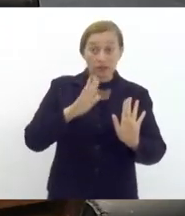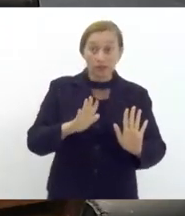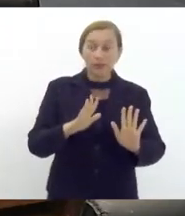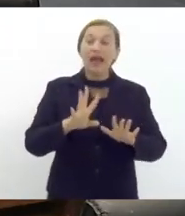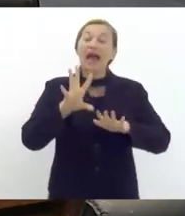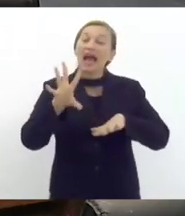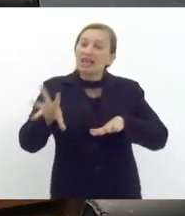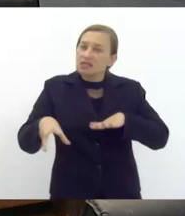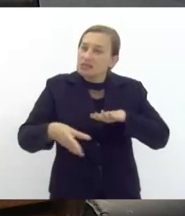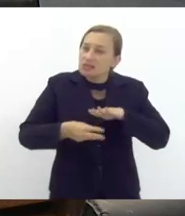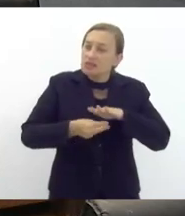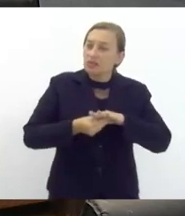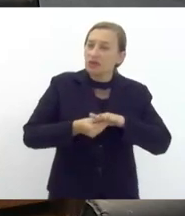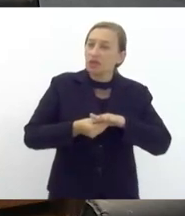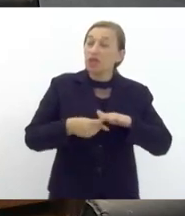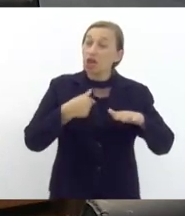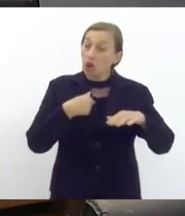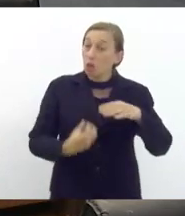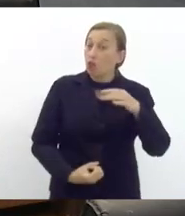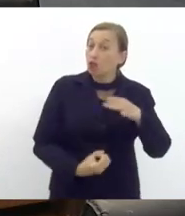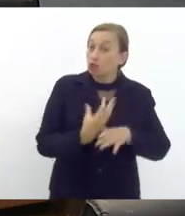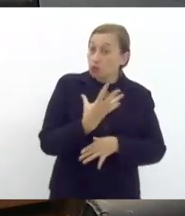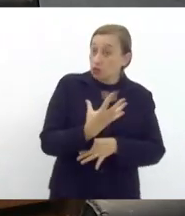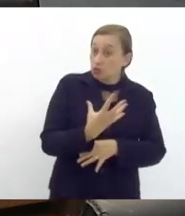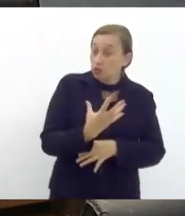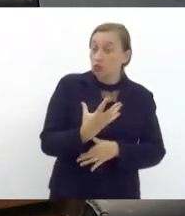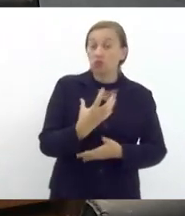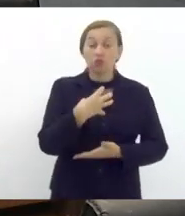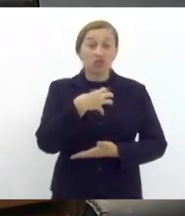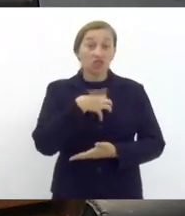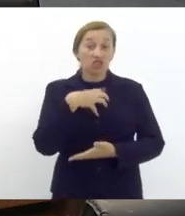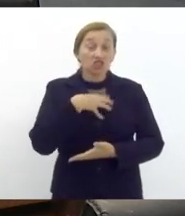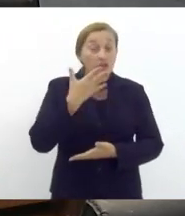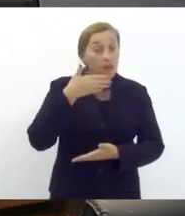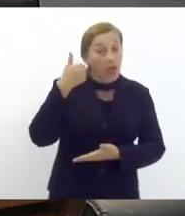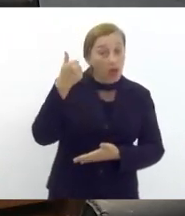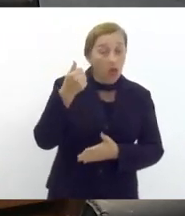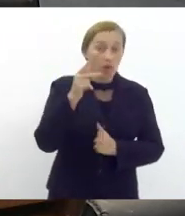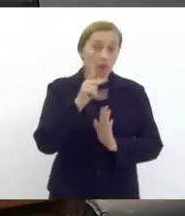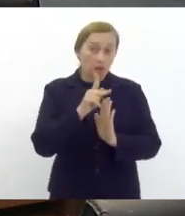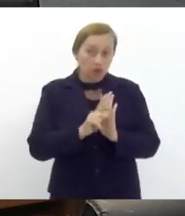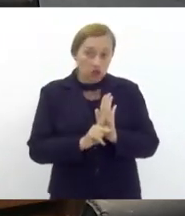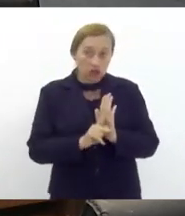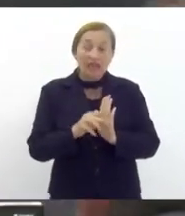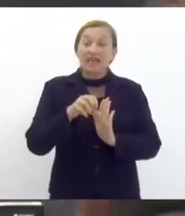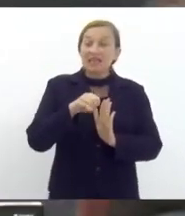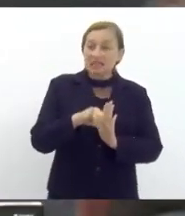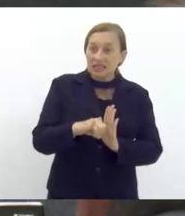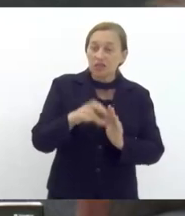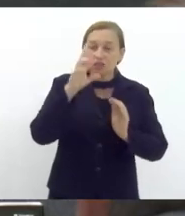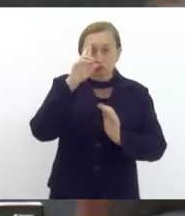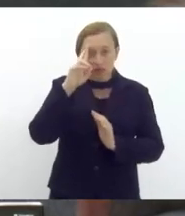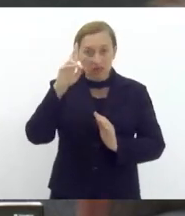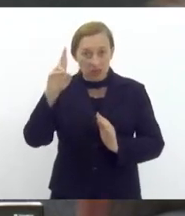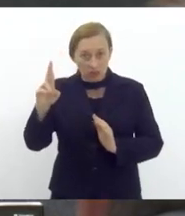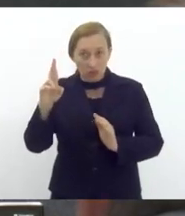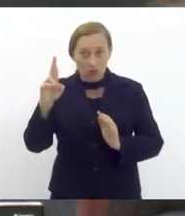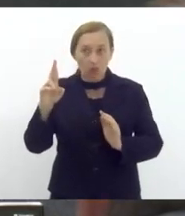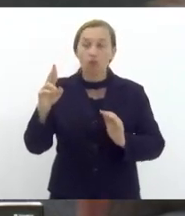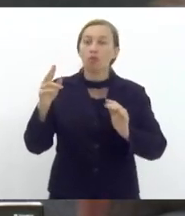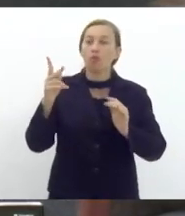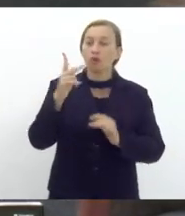as emendas que eu produzi foi no intuito de melhorar o projeto se vossa excelência